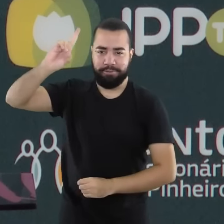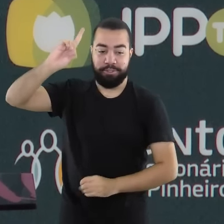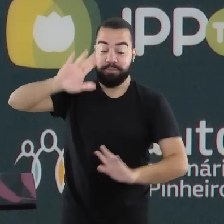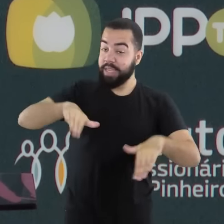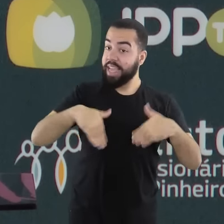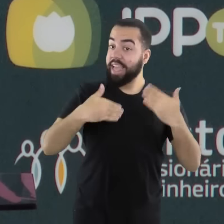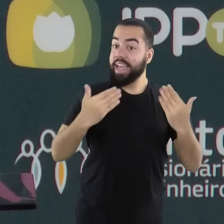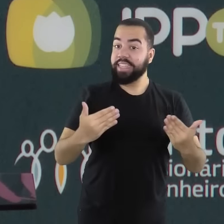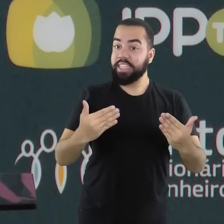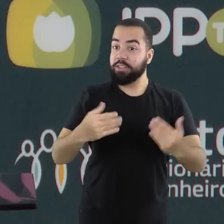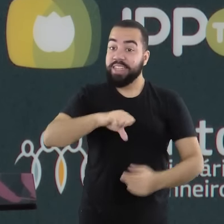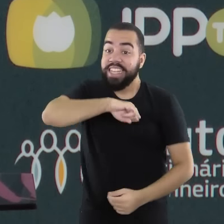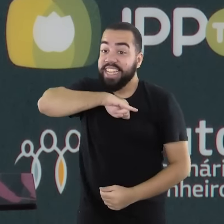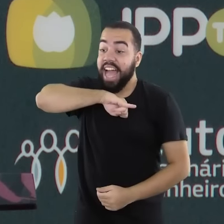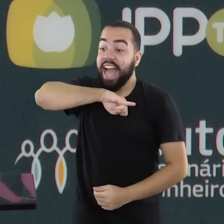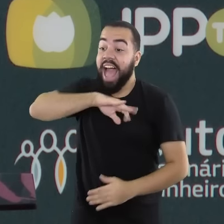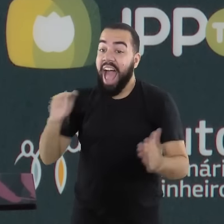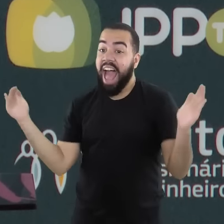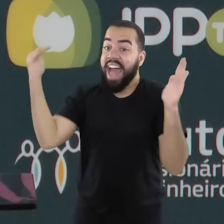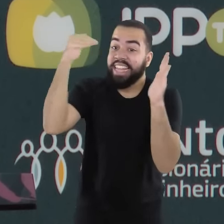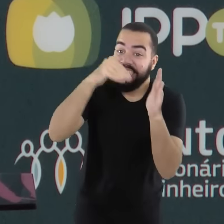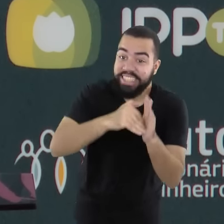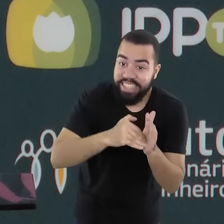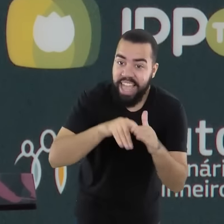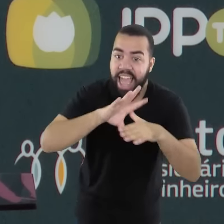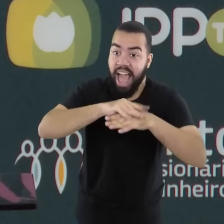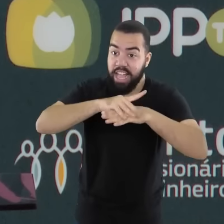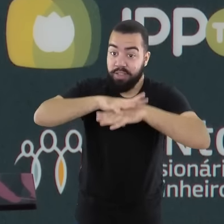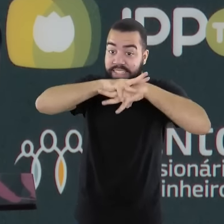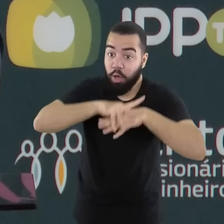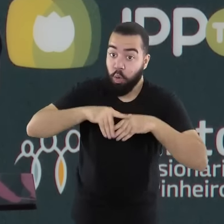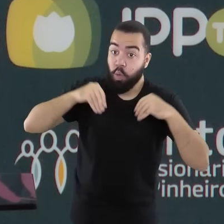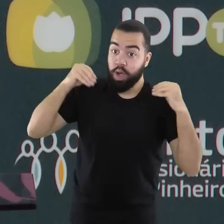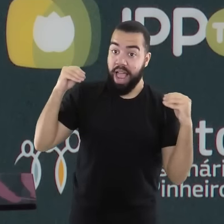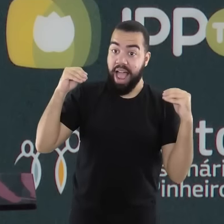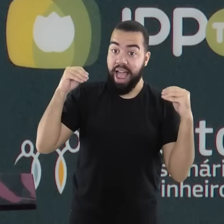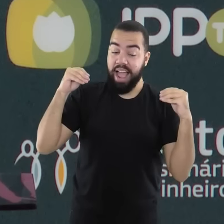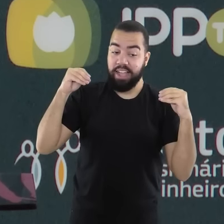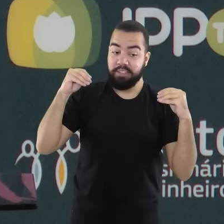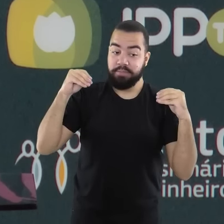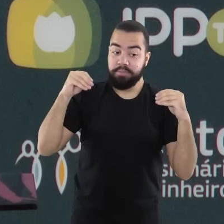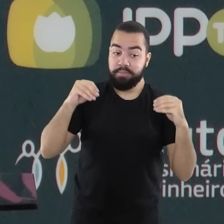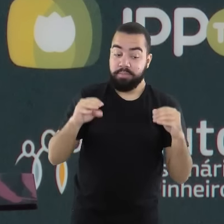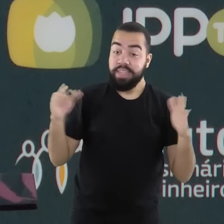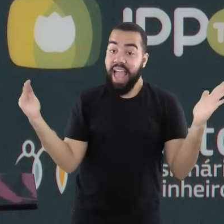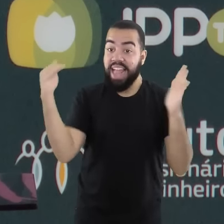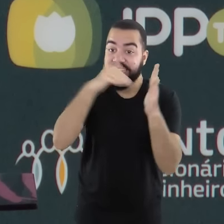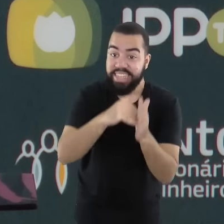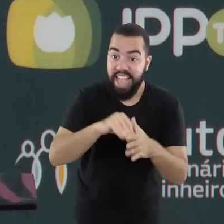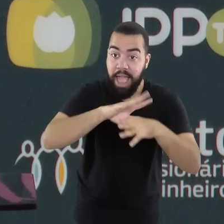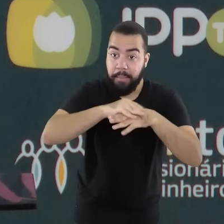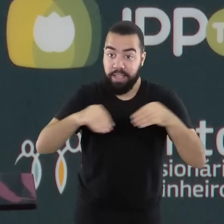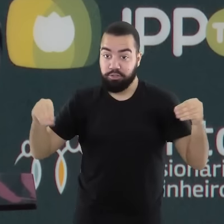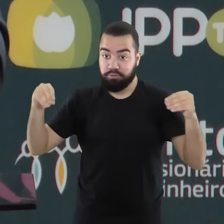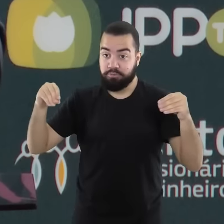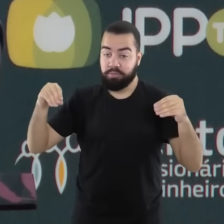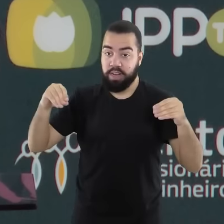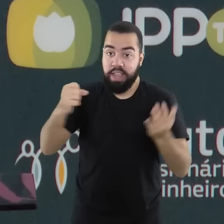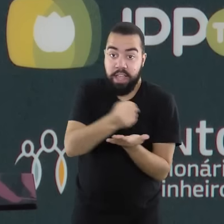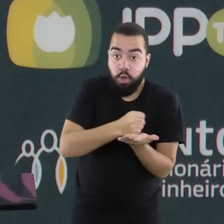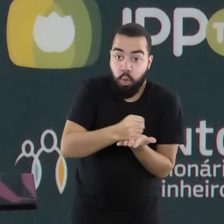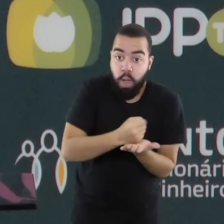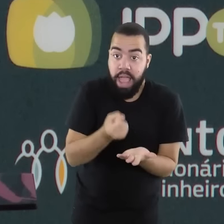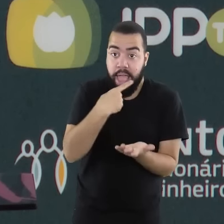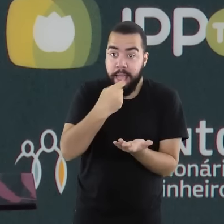até que essa enfermidade seja curada, os remédios para curar todas as outras